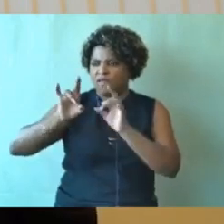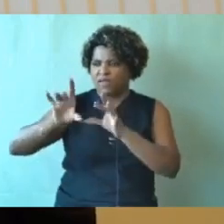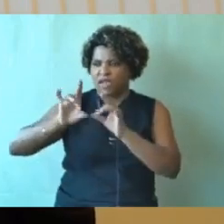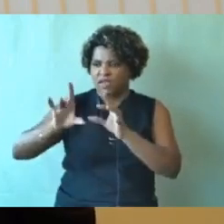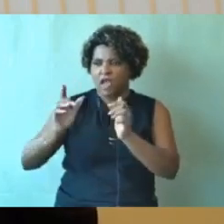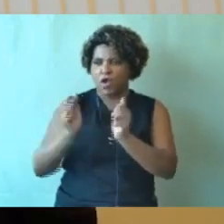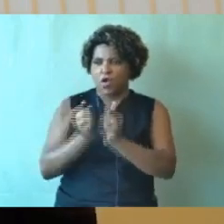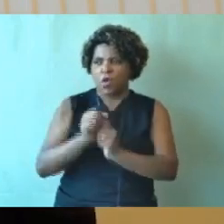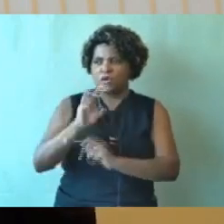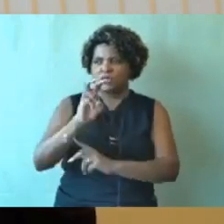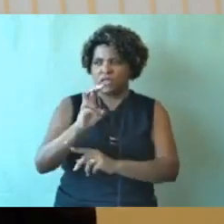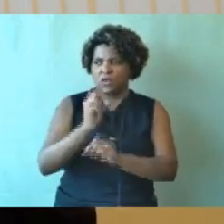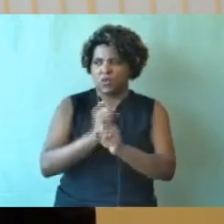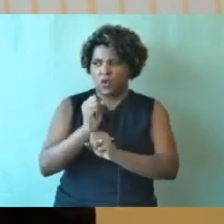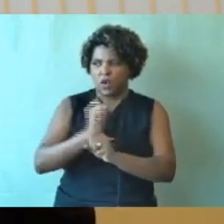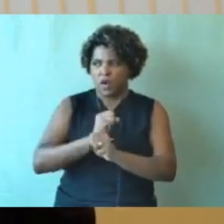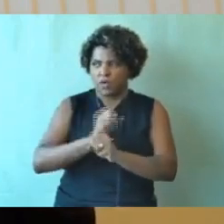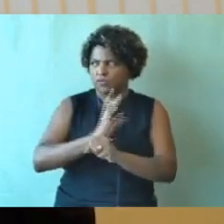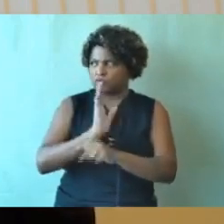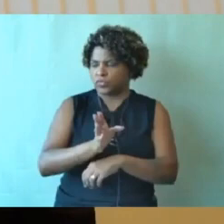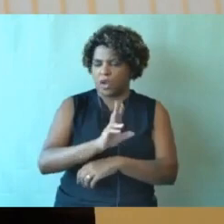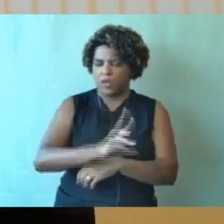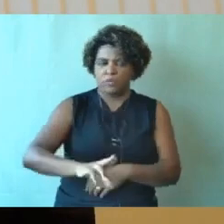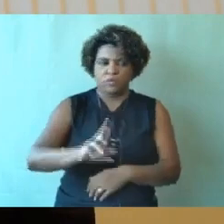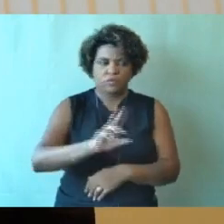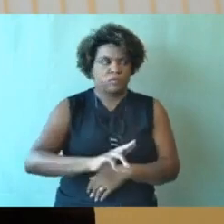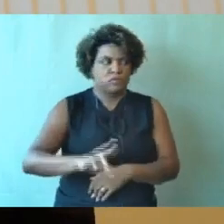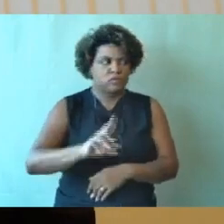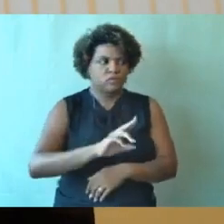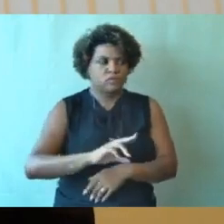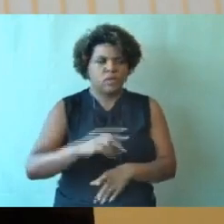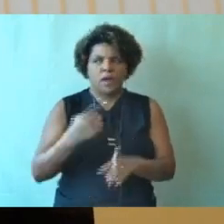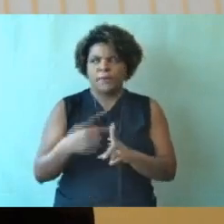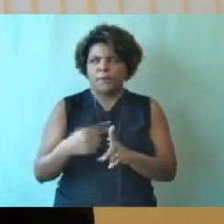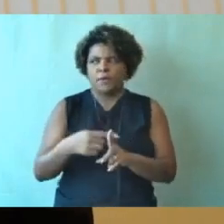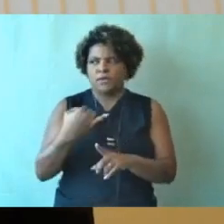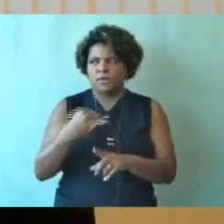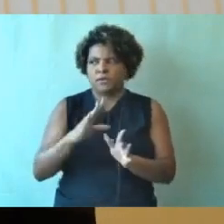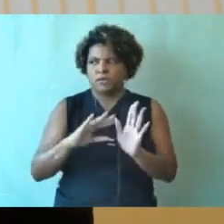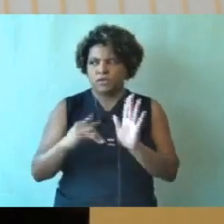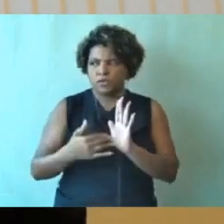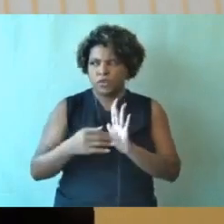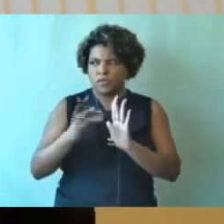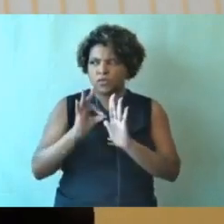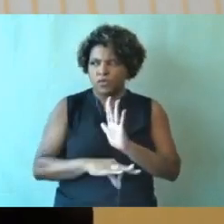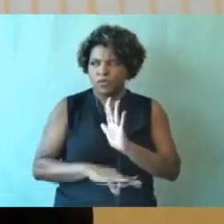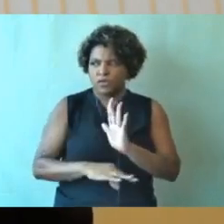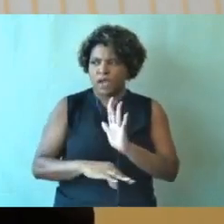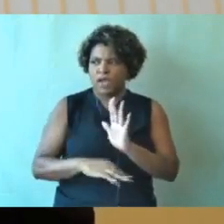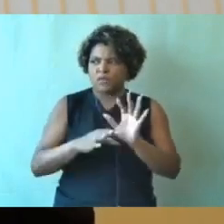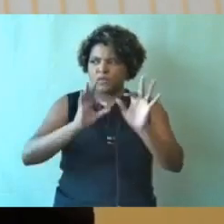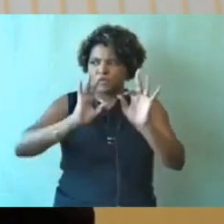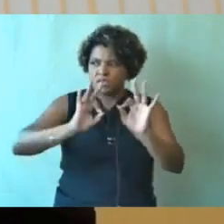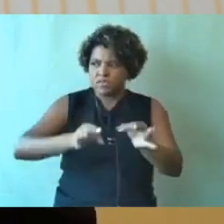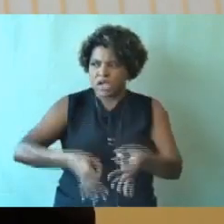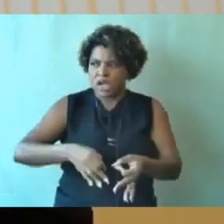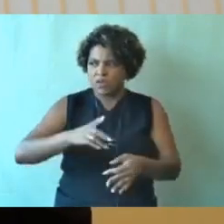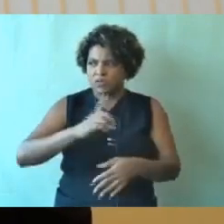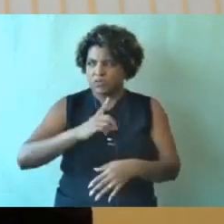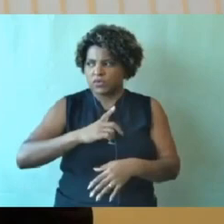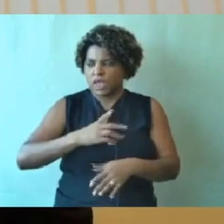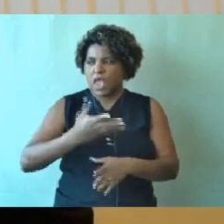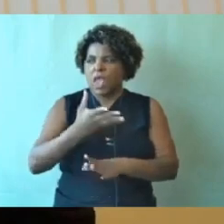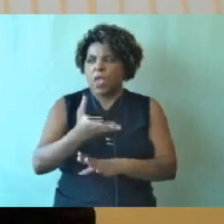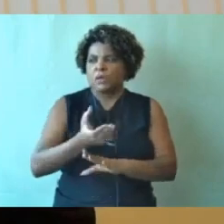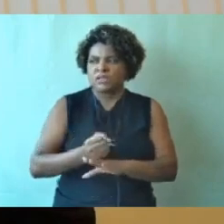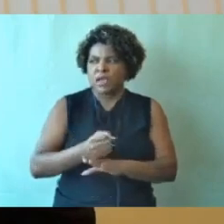recebi. Se todos os contratos de equilíbrio forem repassados corretamente, eu recebi só 50% do valor